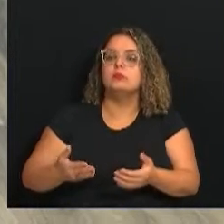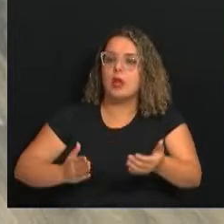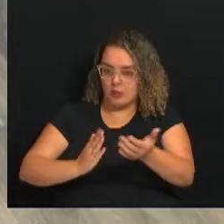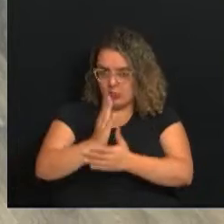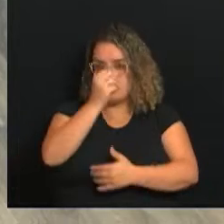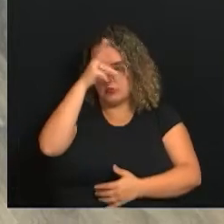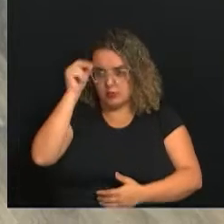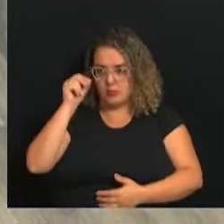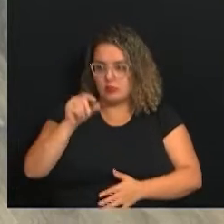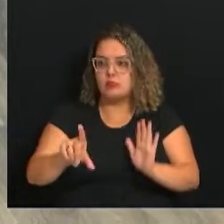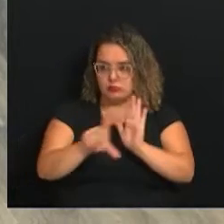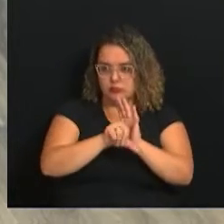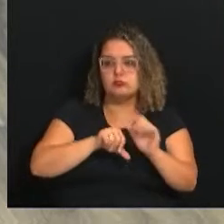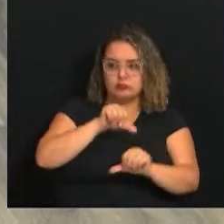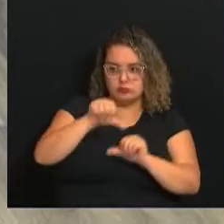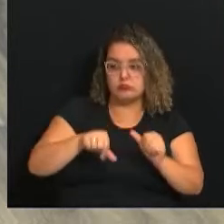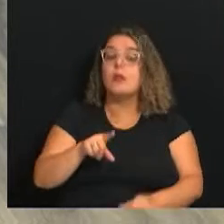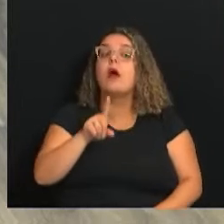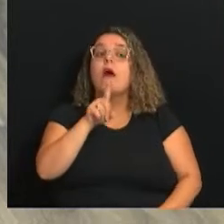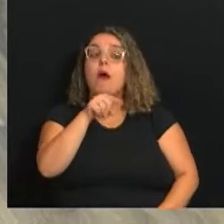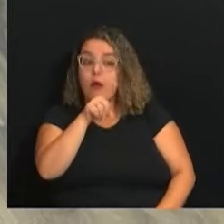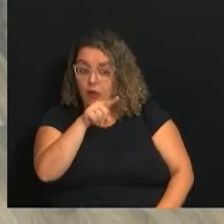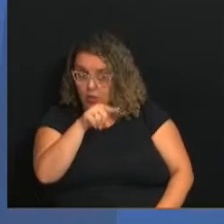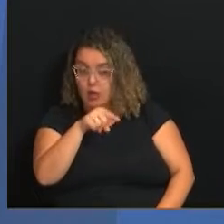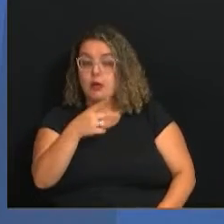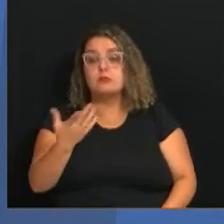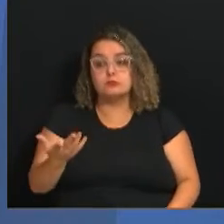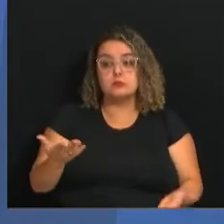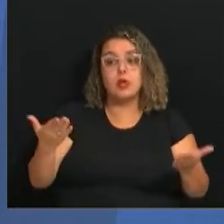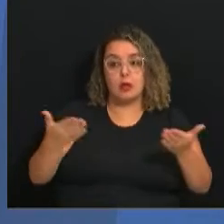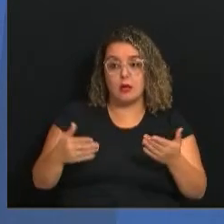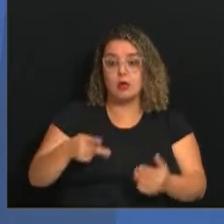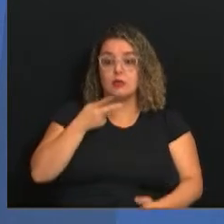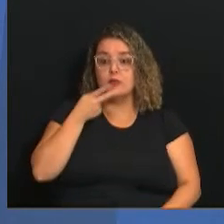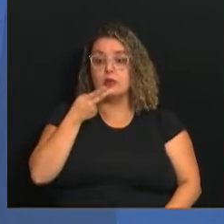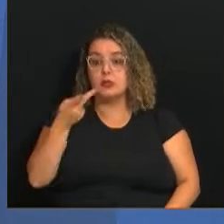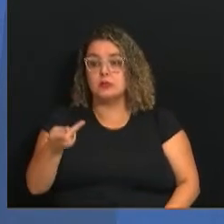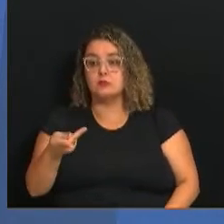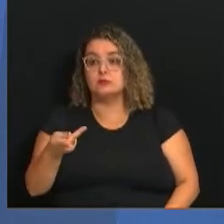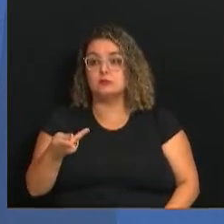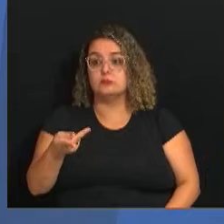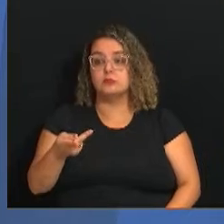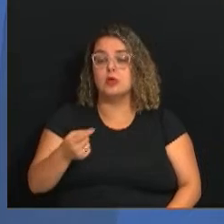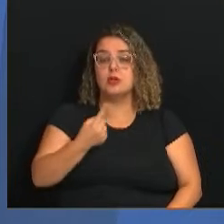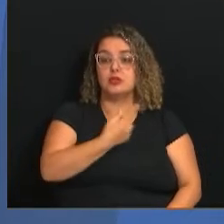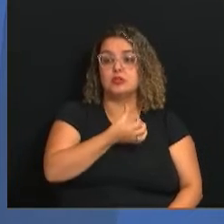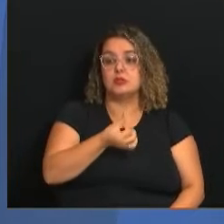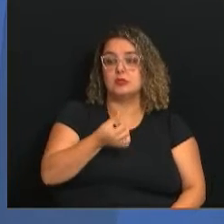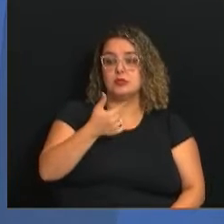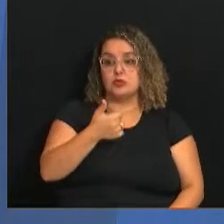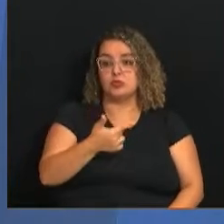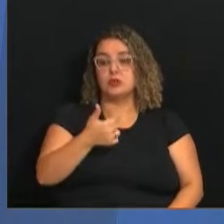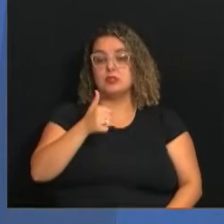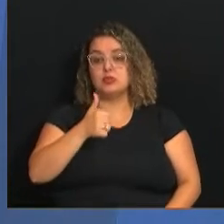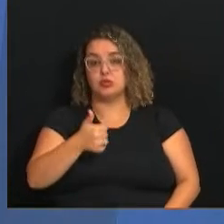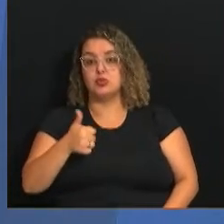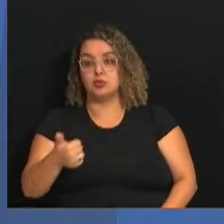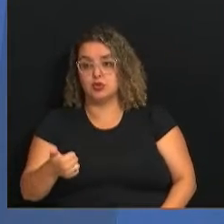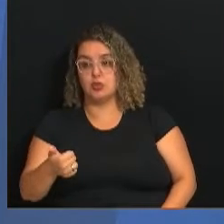ser um trabalhador mais capacitado para o serviço, com estudo, tudo. Então, esse dia realmente é para isso, é